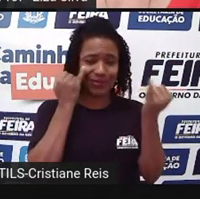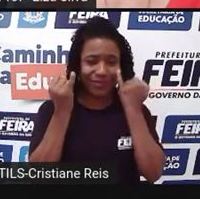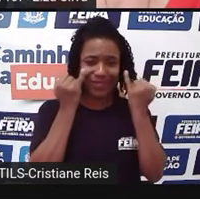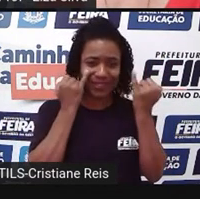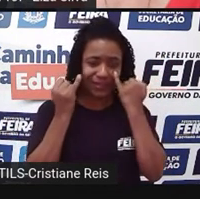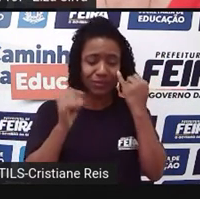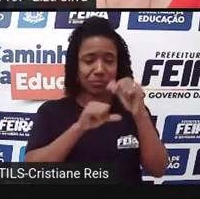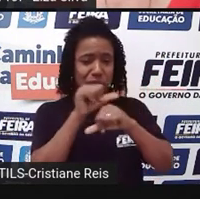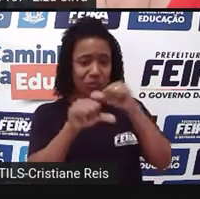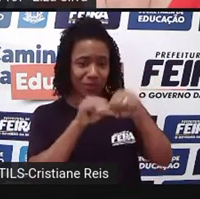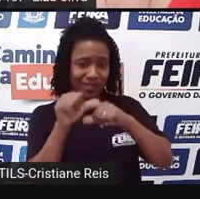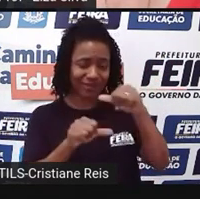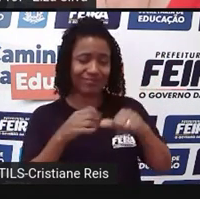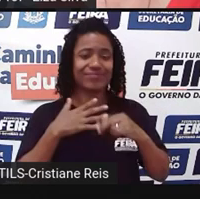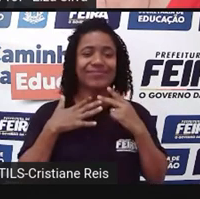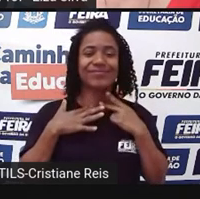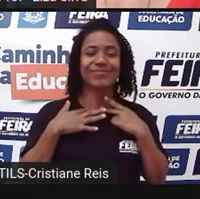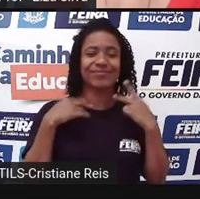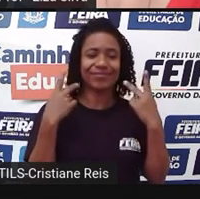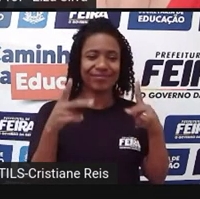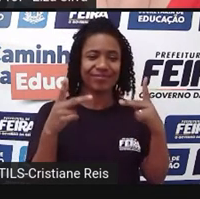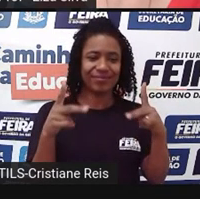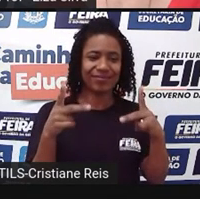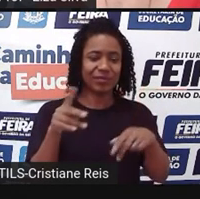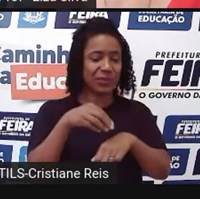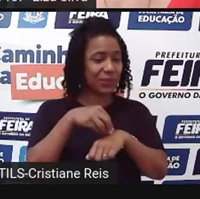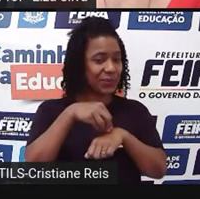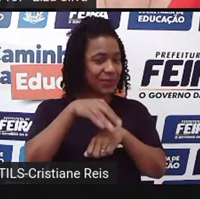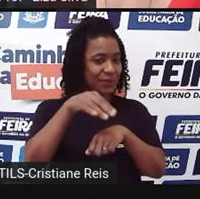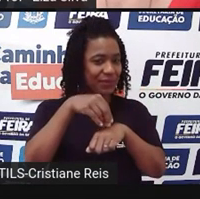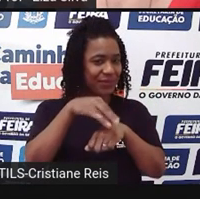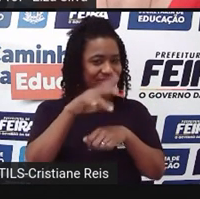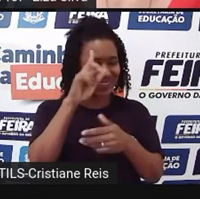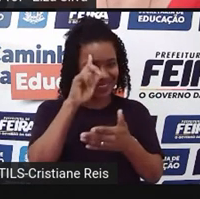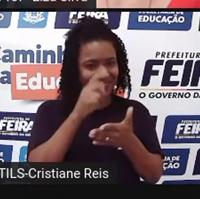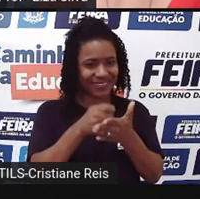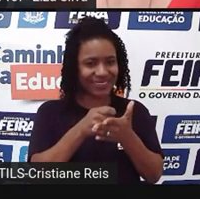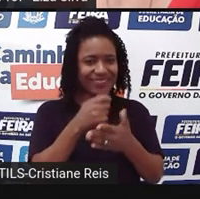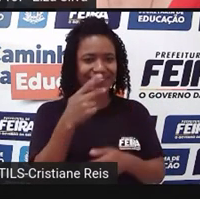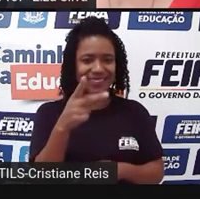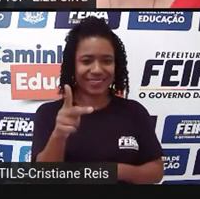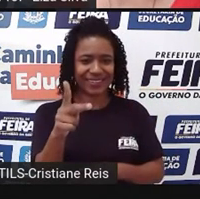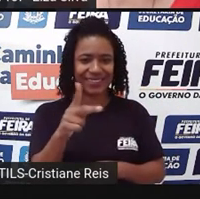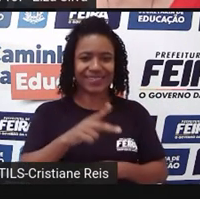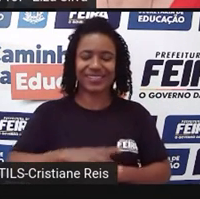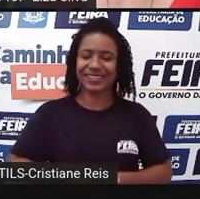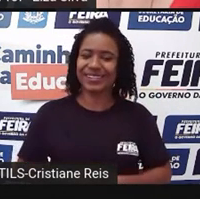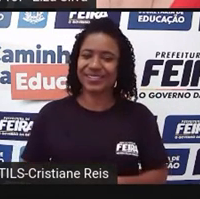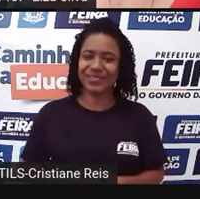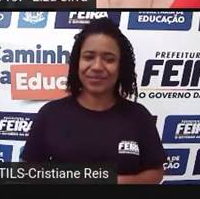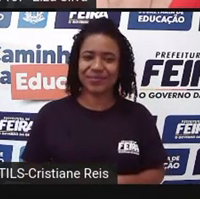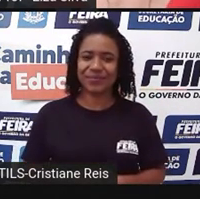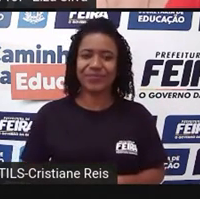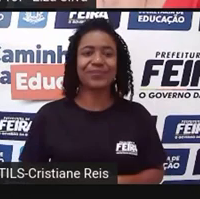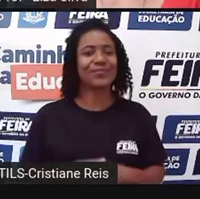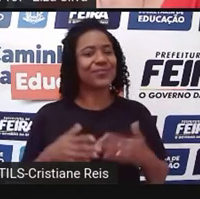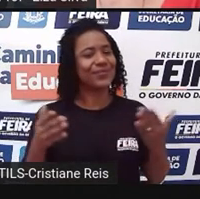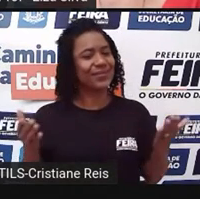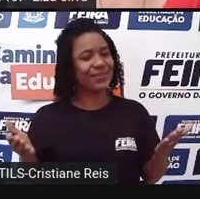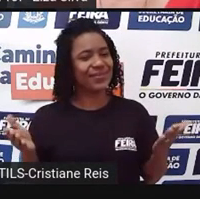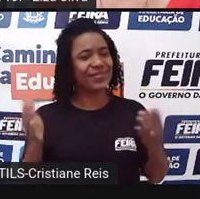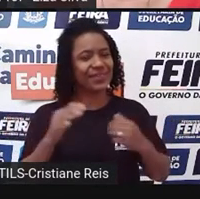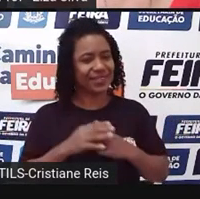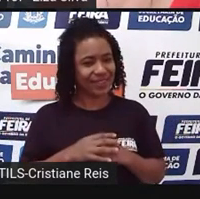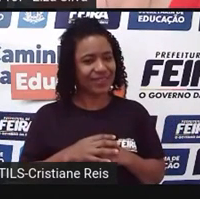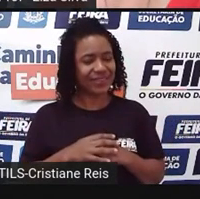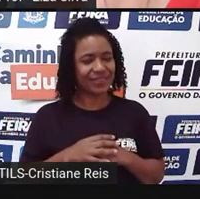apenas estou deixando algumas dicas para suas saindo ai Ok se o dente Estamos chegando então